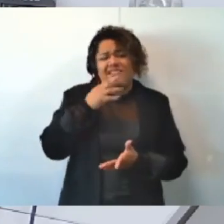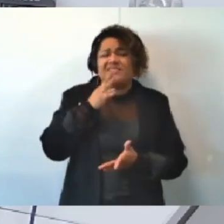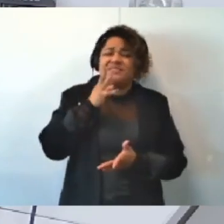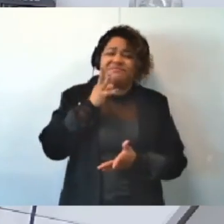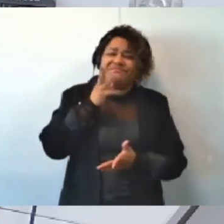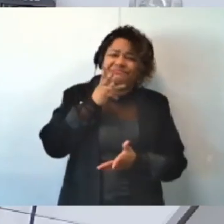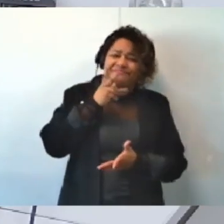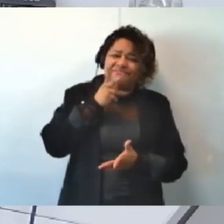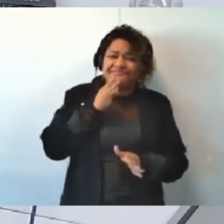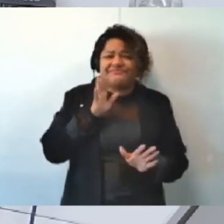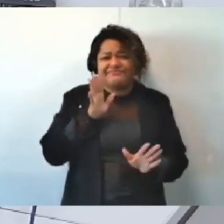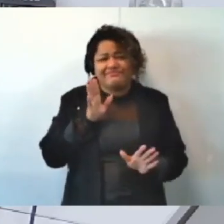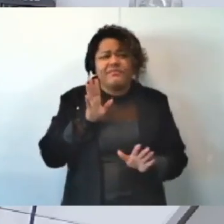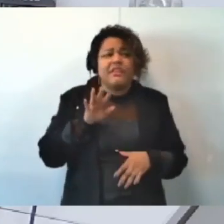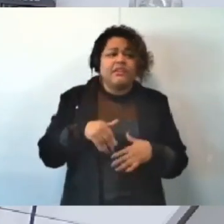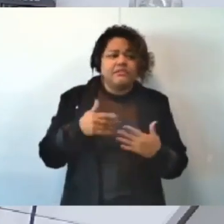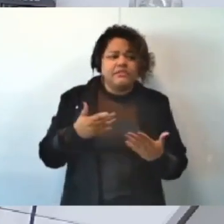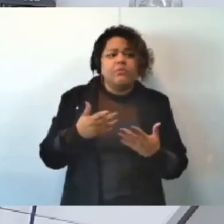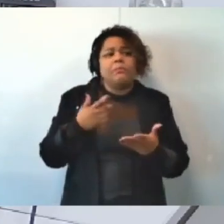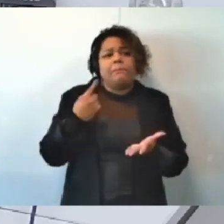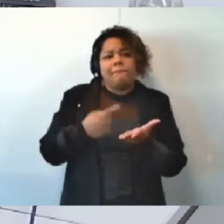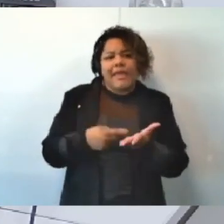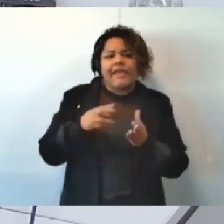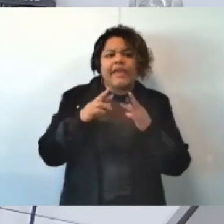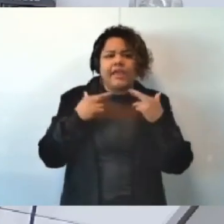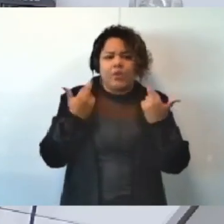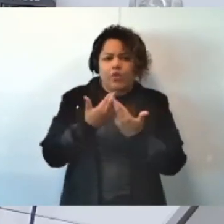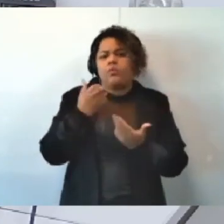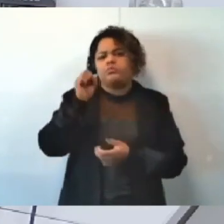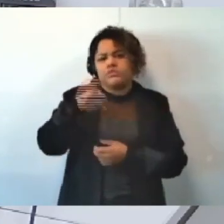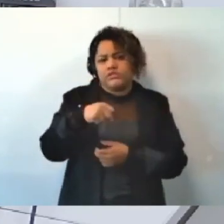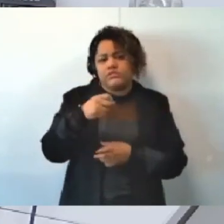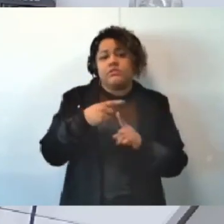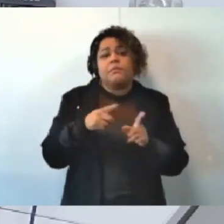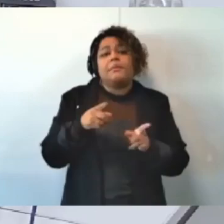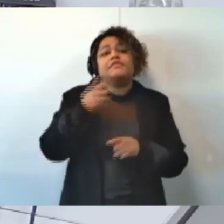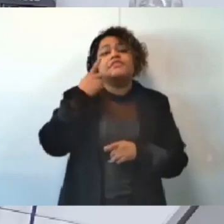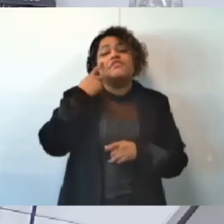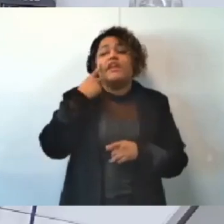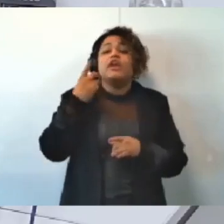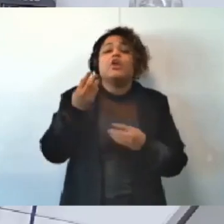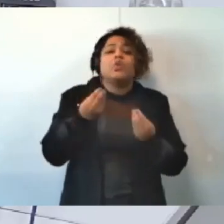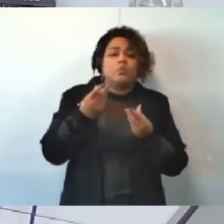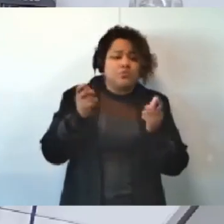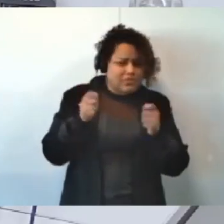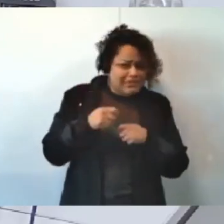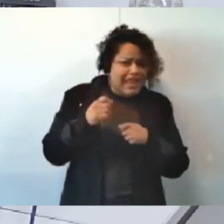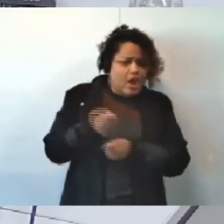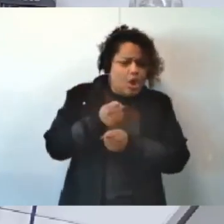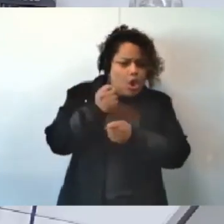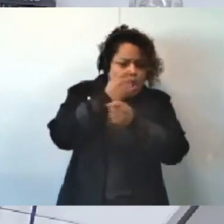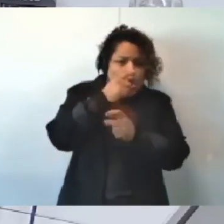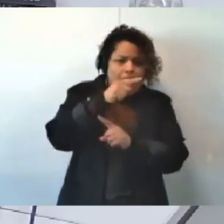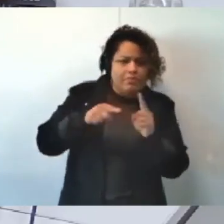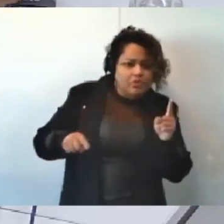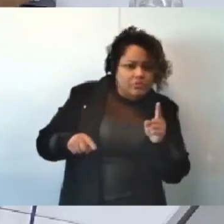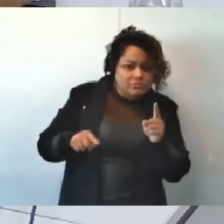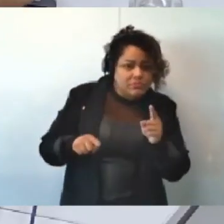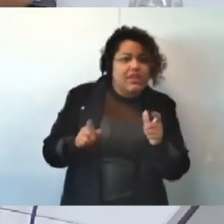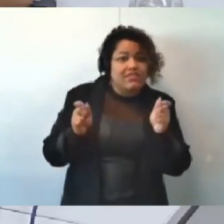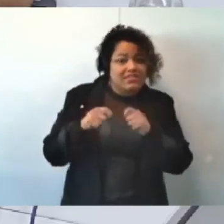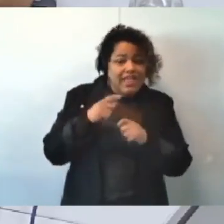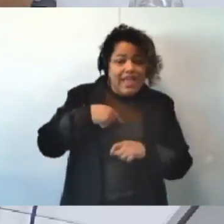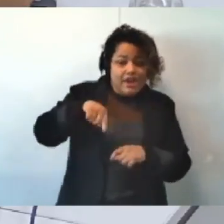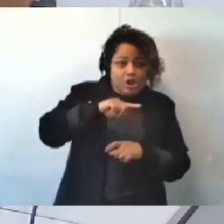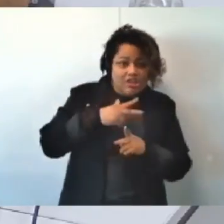tem que se fazer uma reunião e saber até onde é a possibilidade de embargar essa obra, se realmente tem chance de a gente ganhar essa parada. Isso que tem